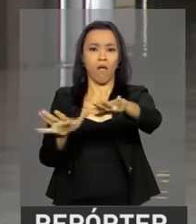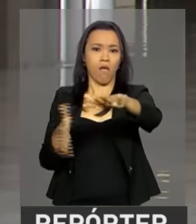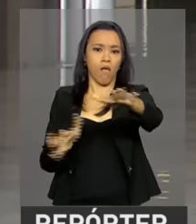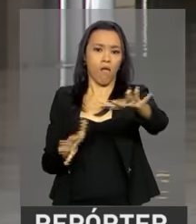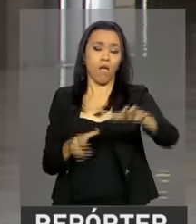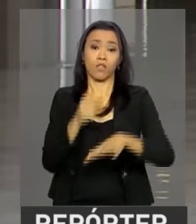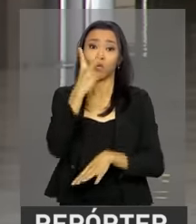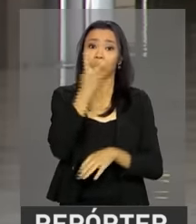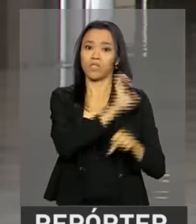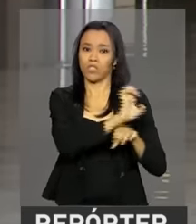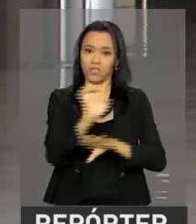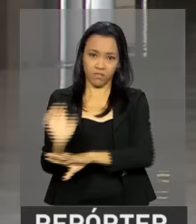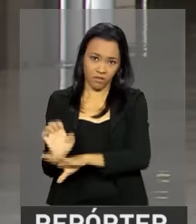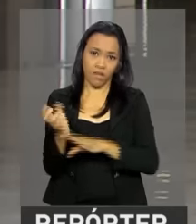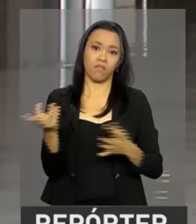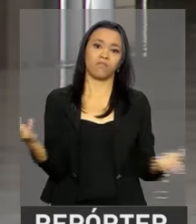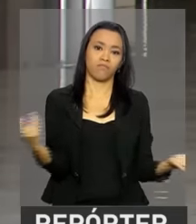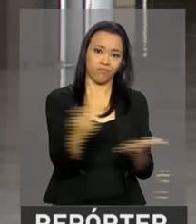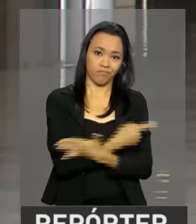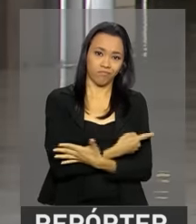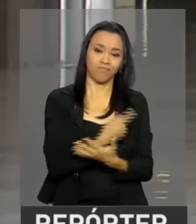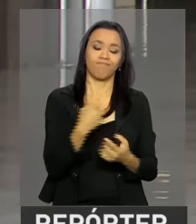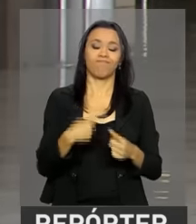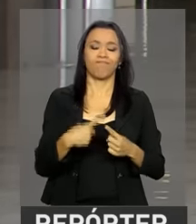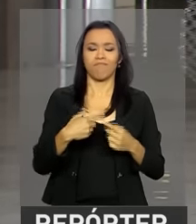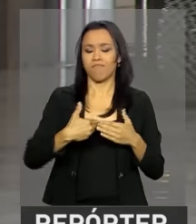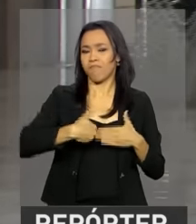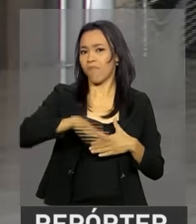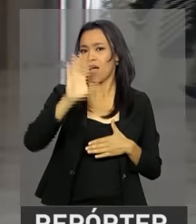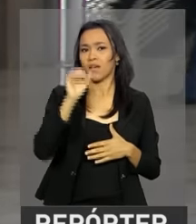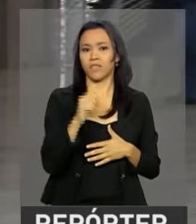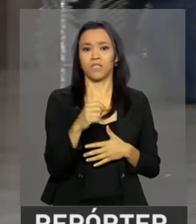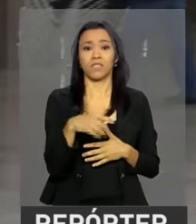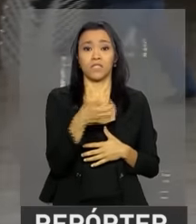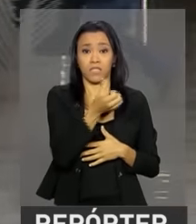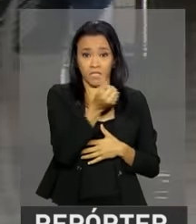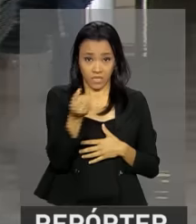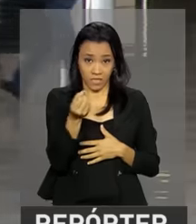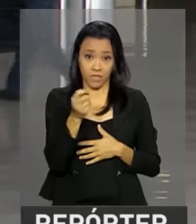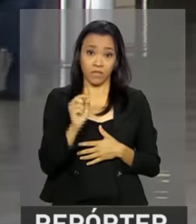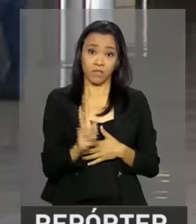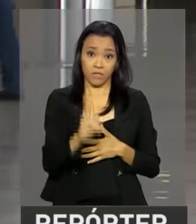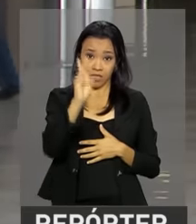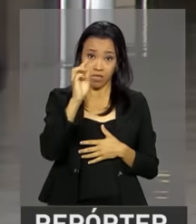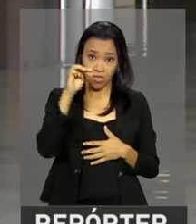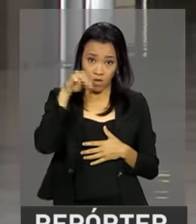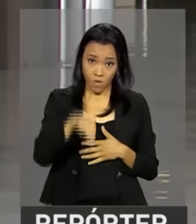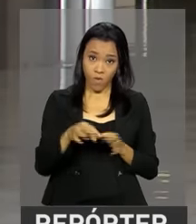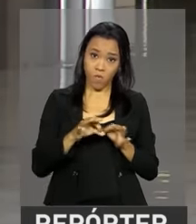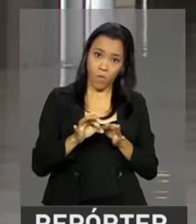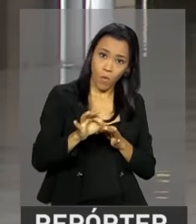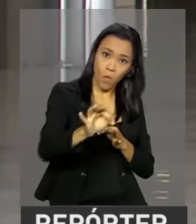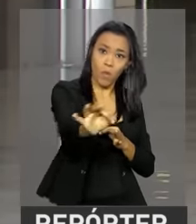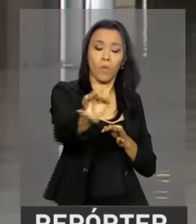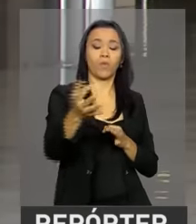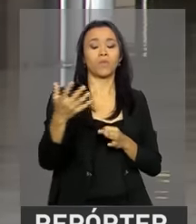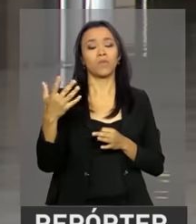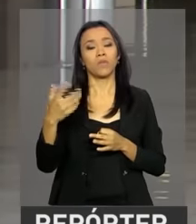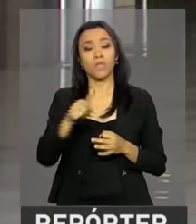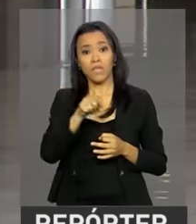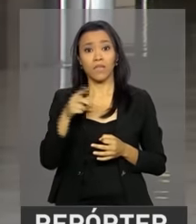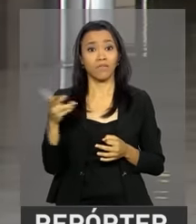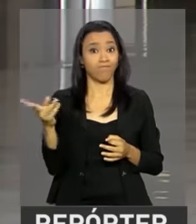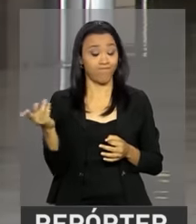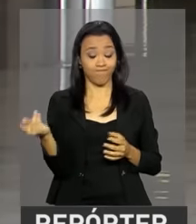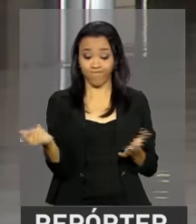estados mais de 600 km enfim esse incidente acabou sendo reconhecido aí como a maior